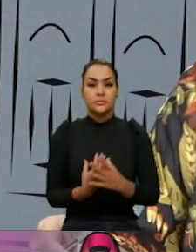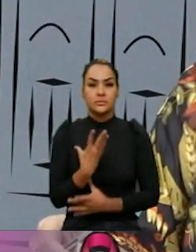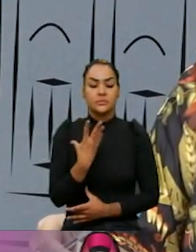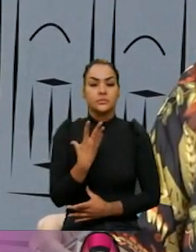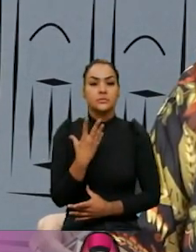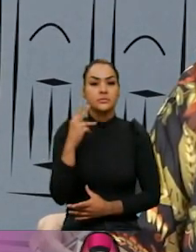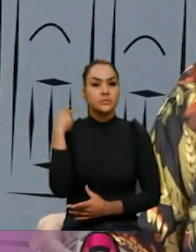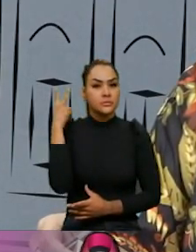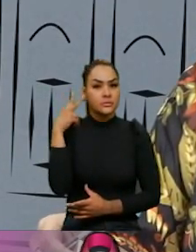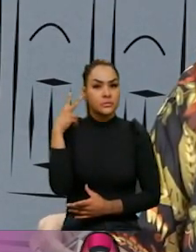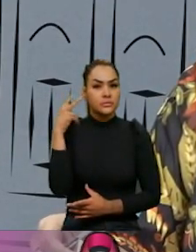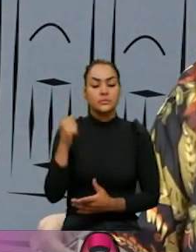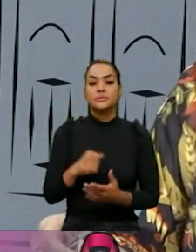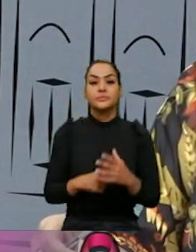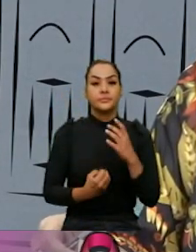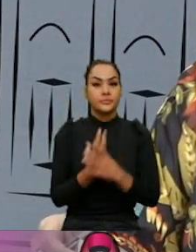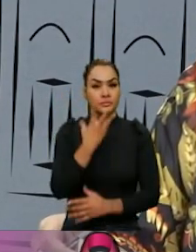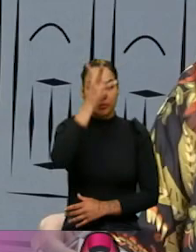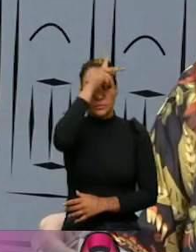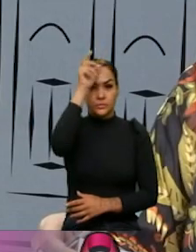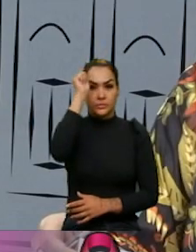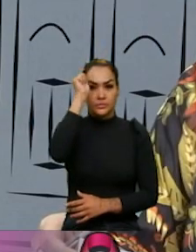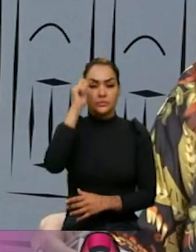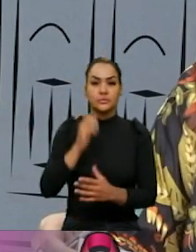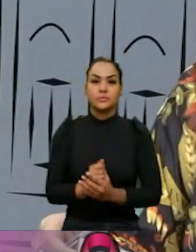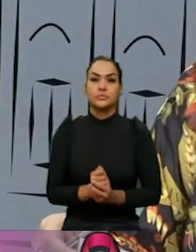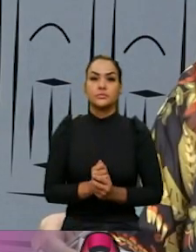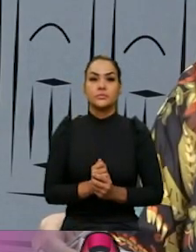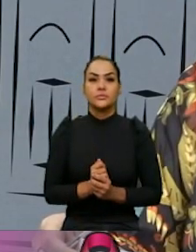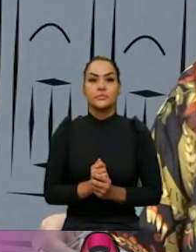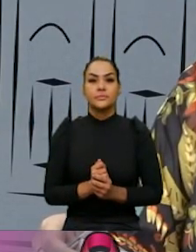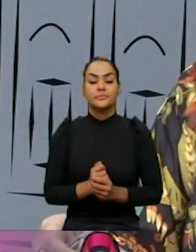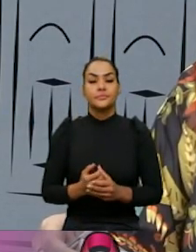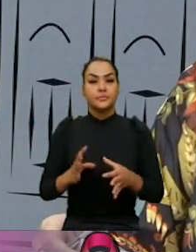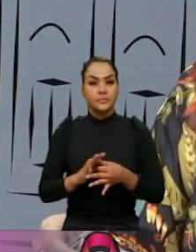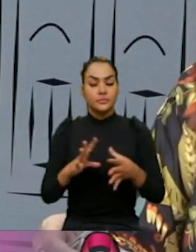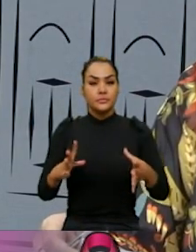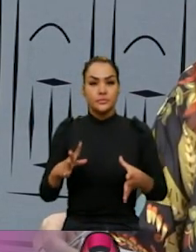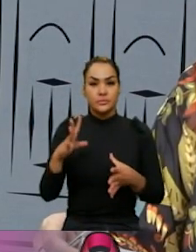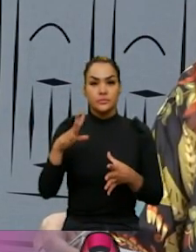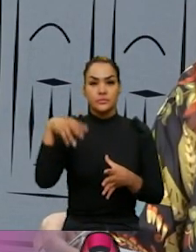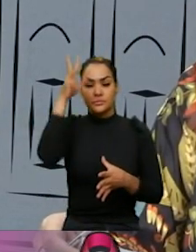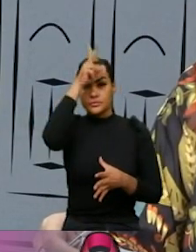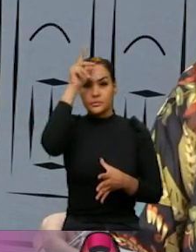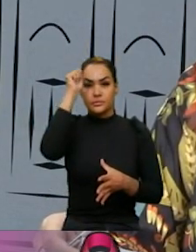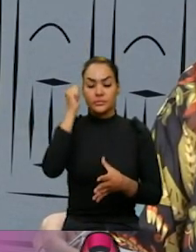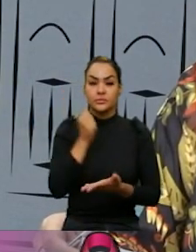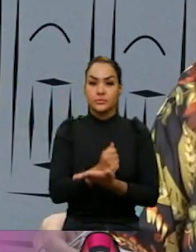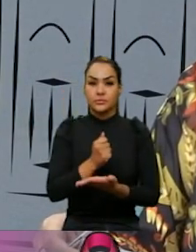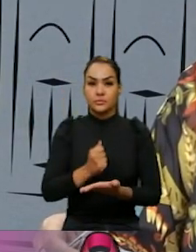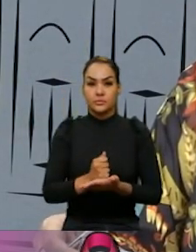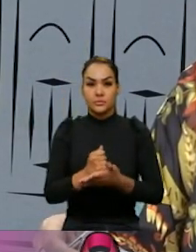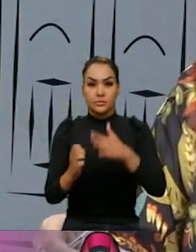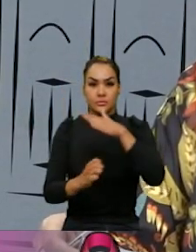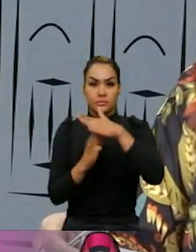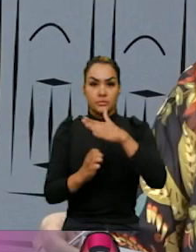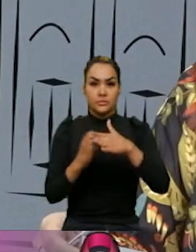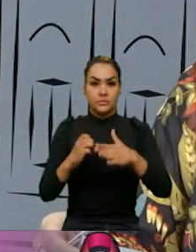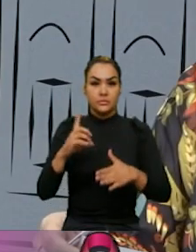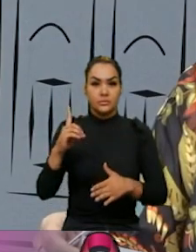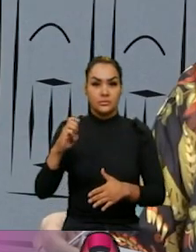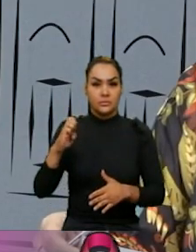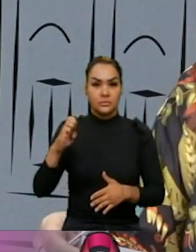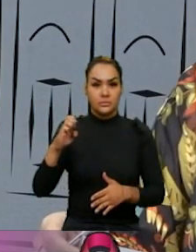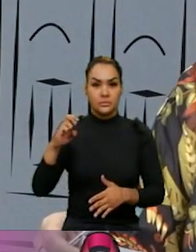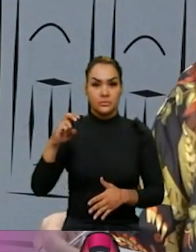do Executivo Municipal, que autoriza o município de Araçatuba a contratar com a Desenvolve SP, Agência de